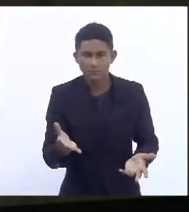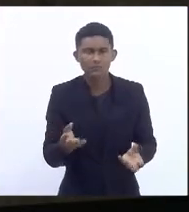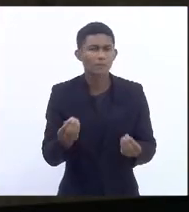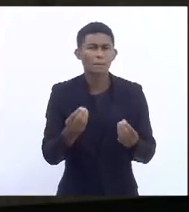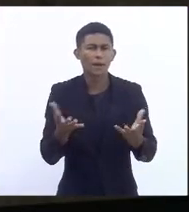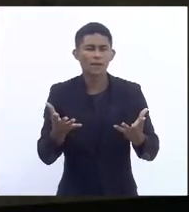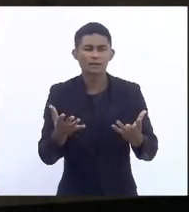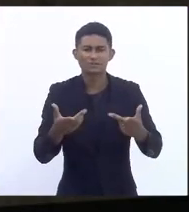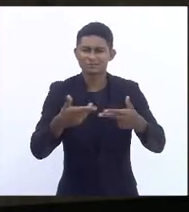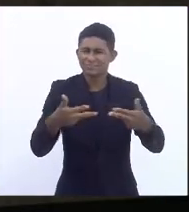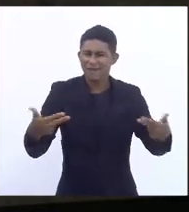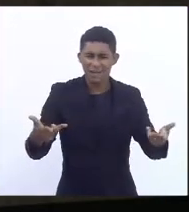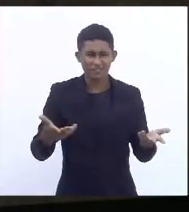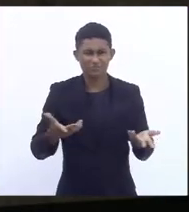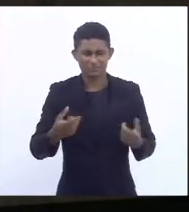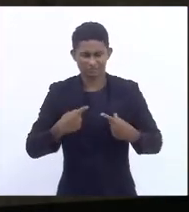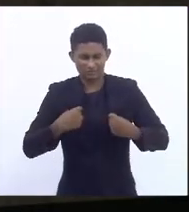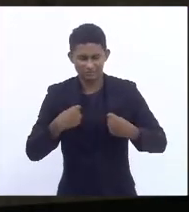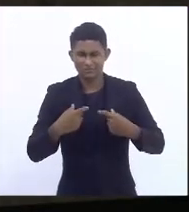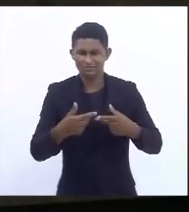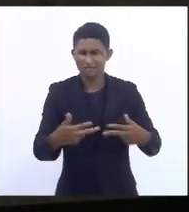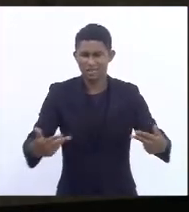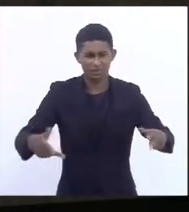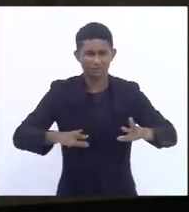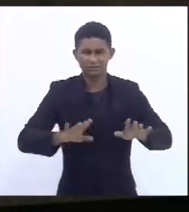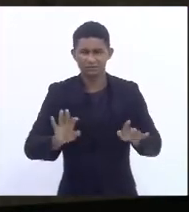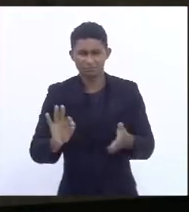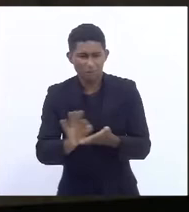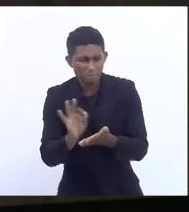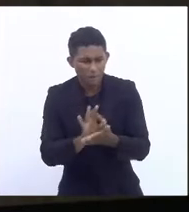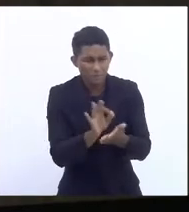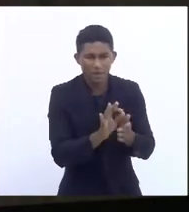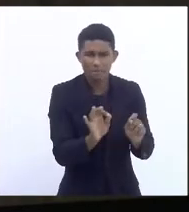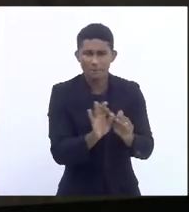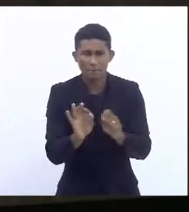produtos têxteis, confecções, aviamentos, enfim, ou seja,